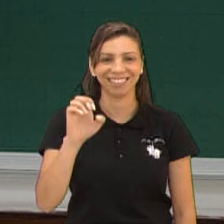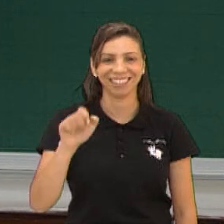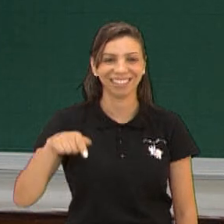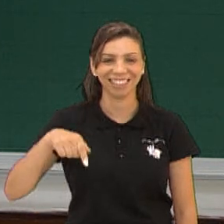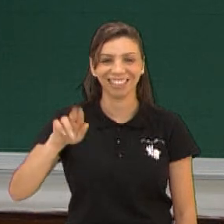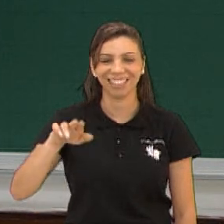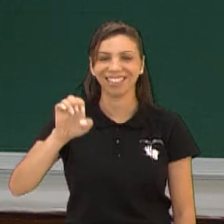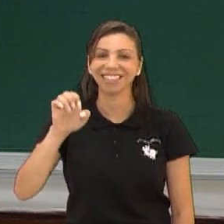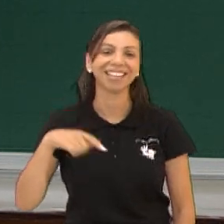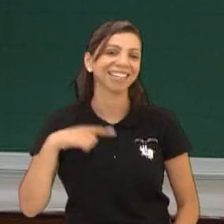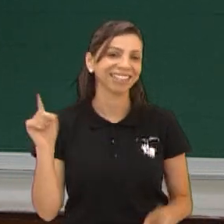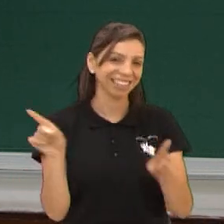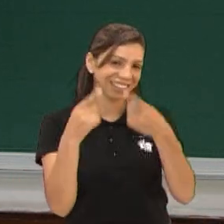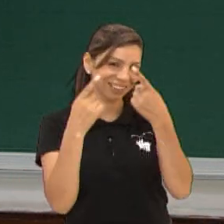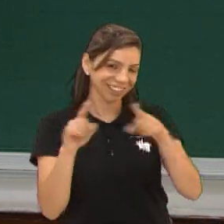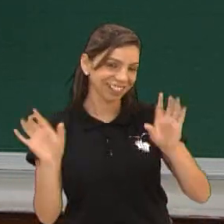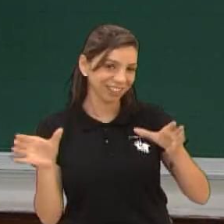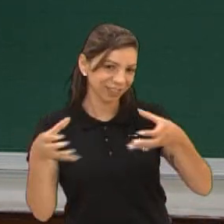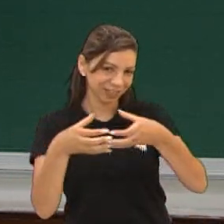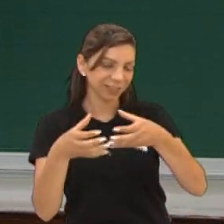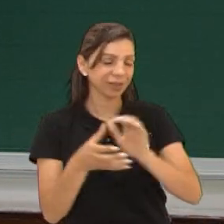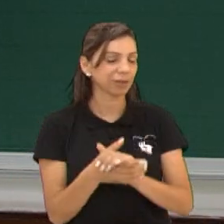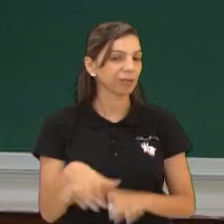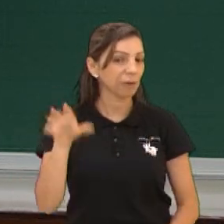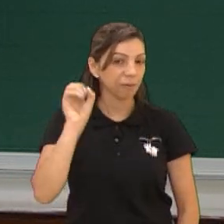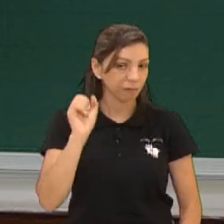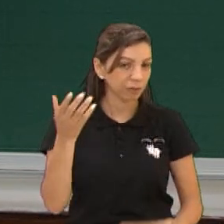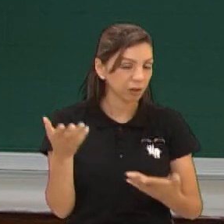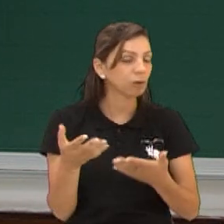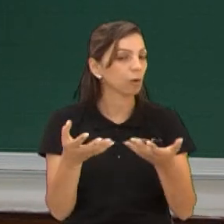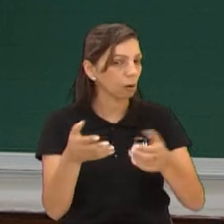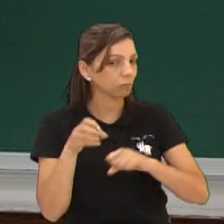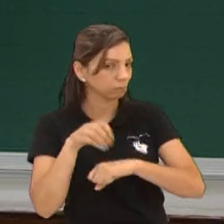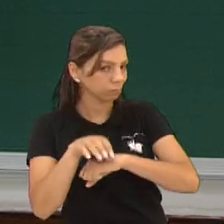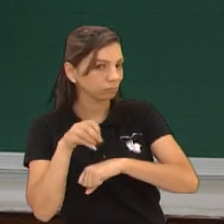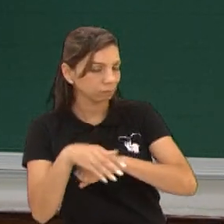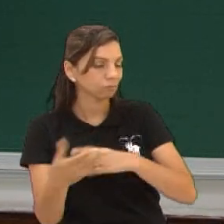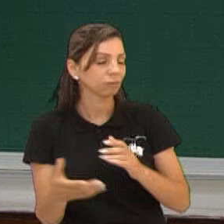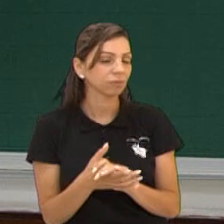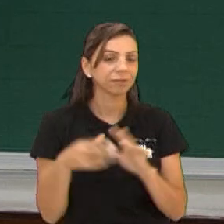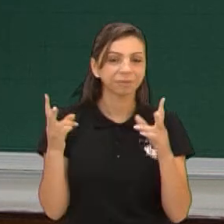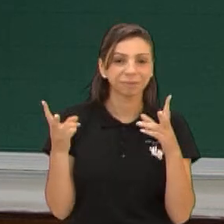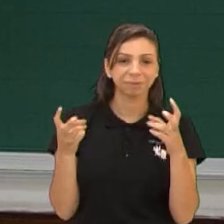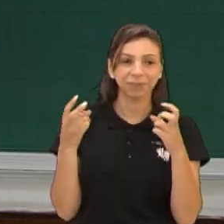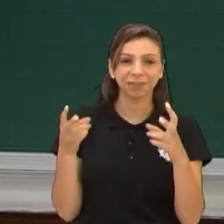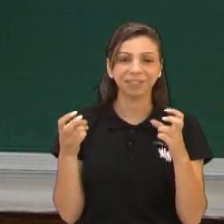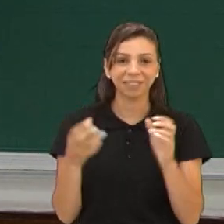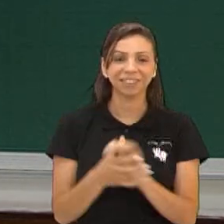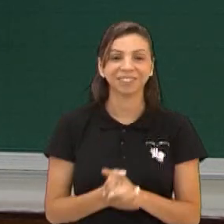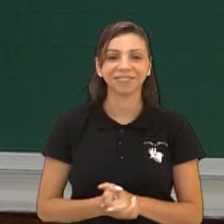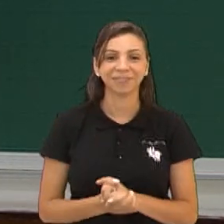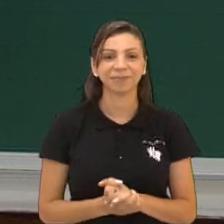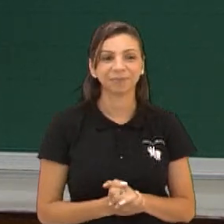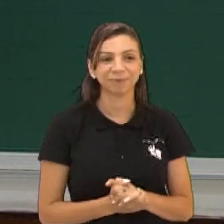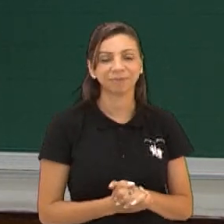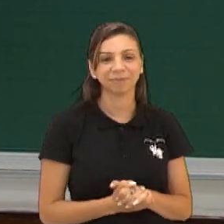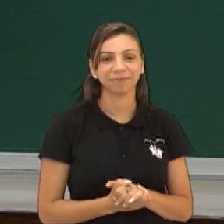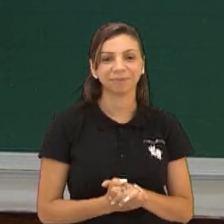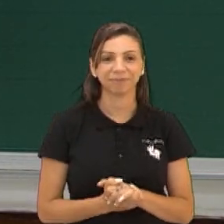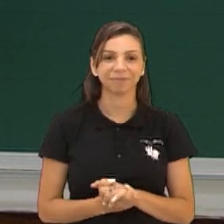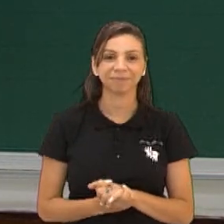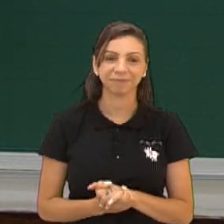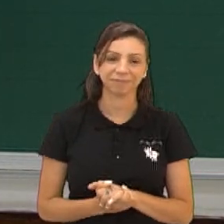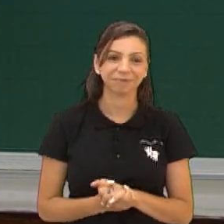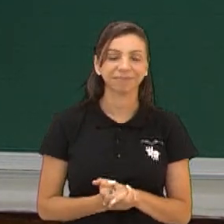compositor do Jones todos se não ouviram ouça recomendo Mas percebo durante uma das as últimas